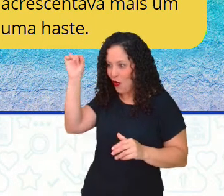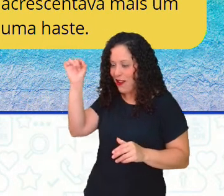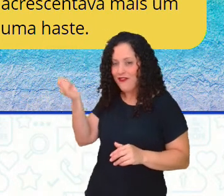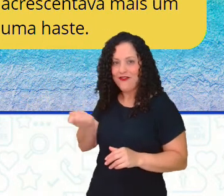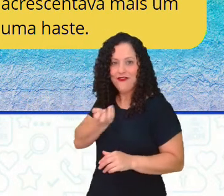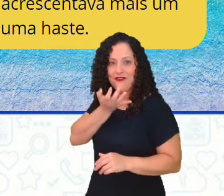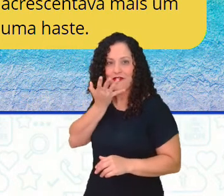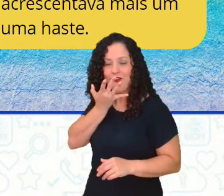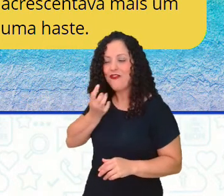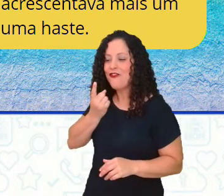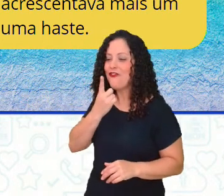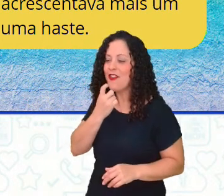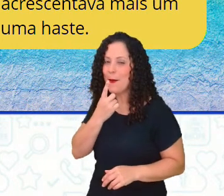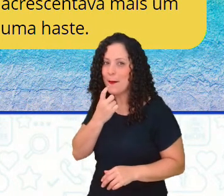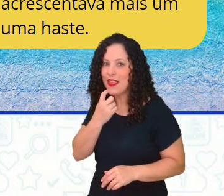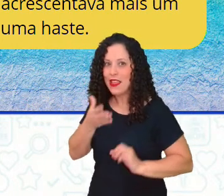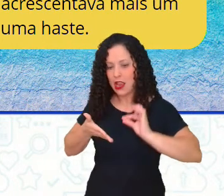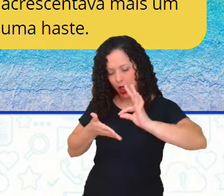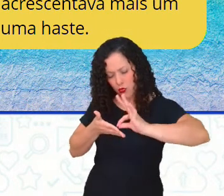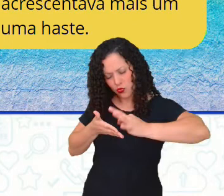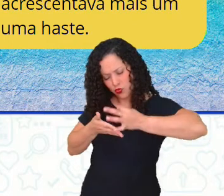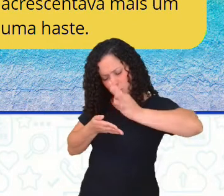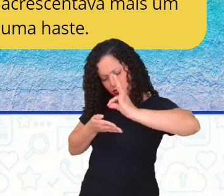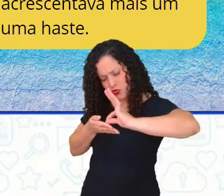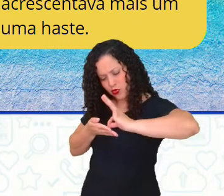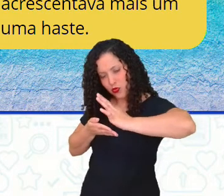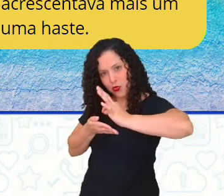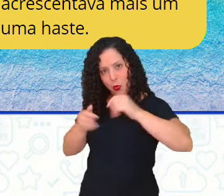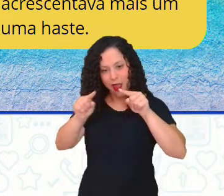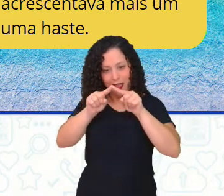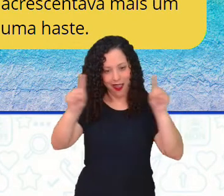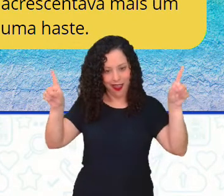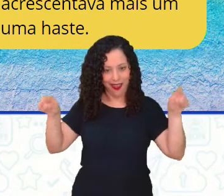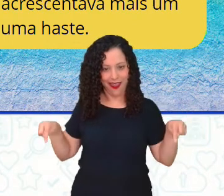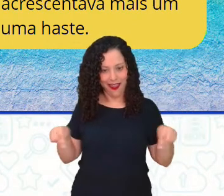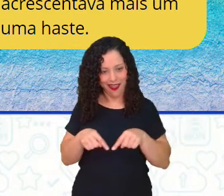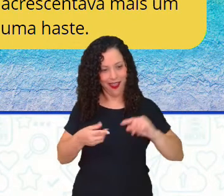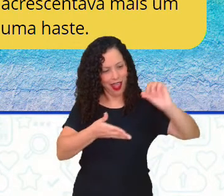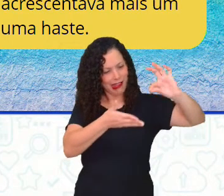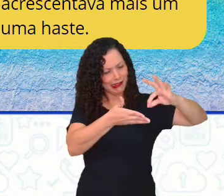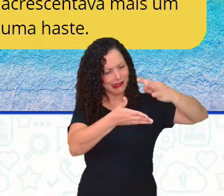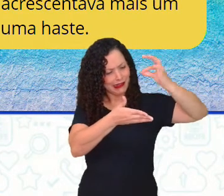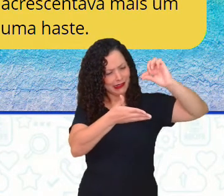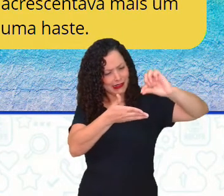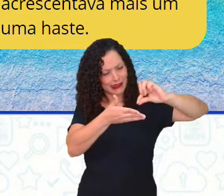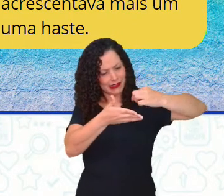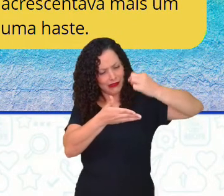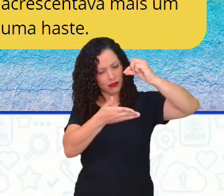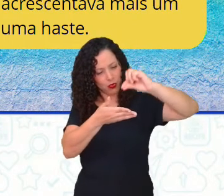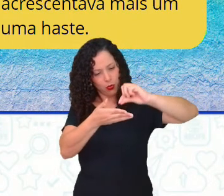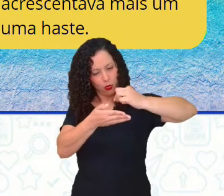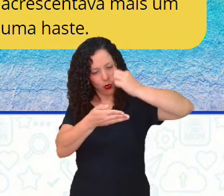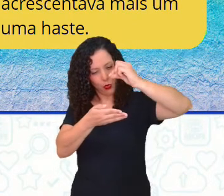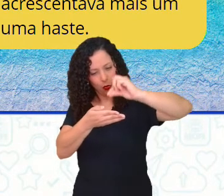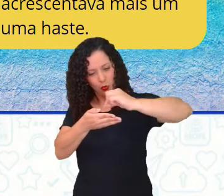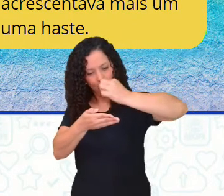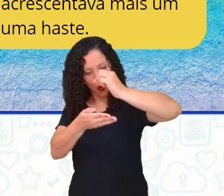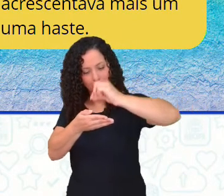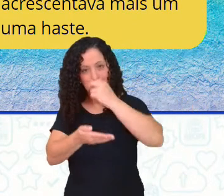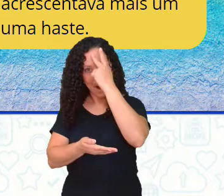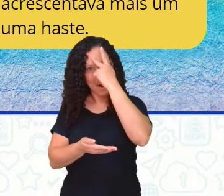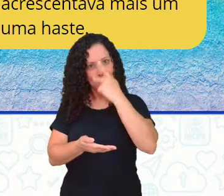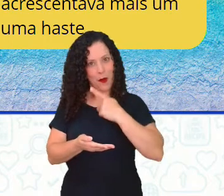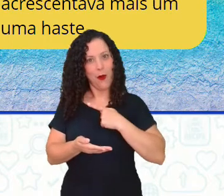aos poucos, sem risco, um jardim foi aparecendo no bastidor. Obedecia às suas mãos, obedecia ao seu próprio jeito.